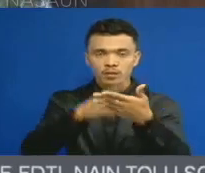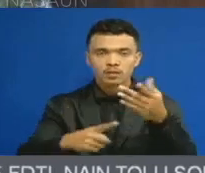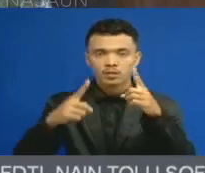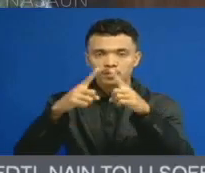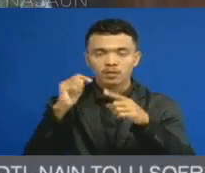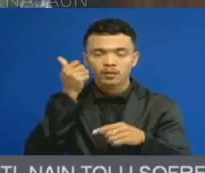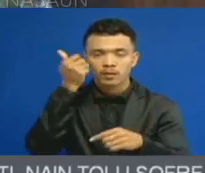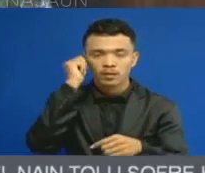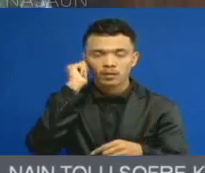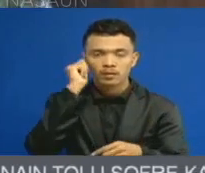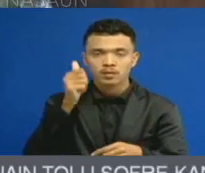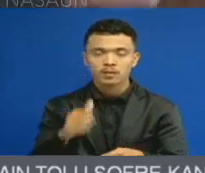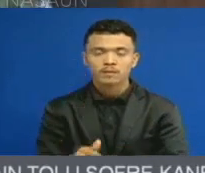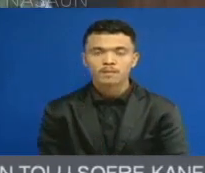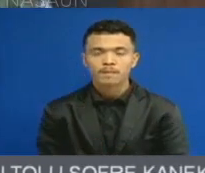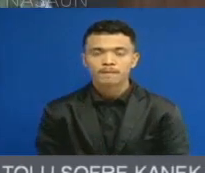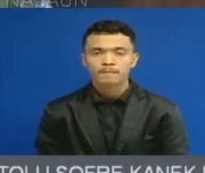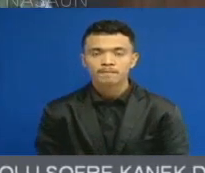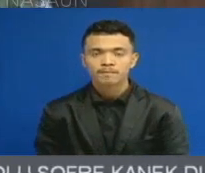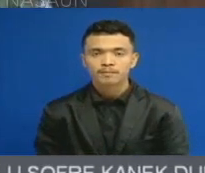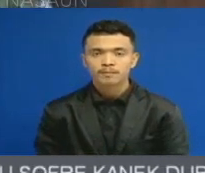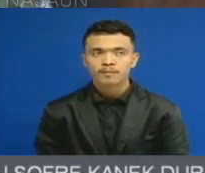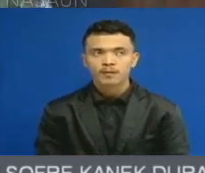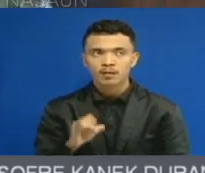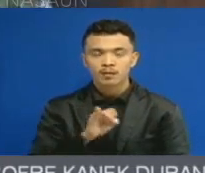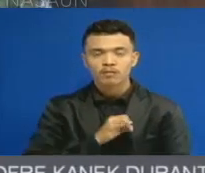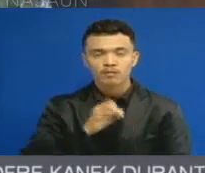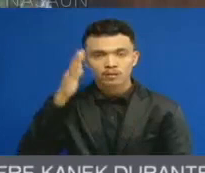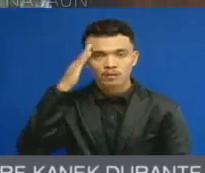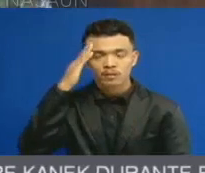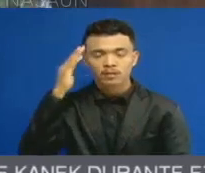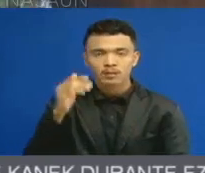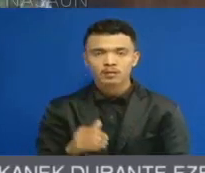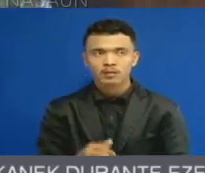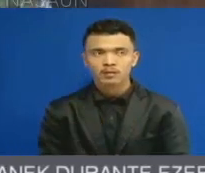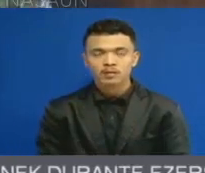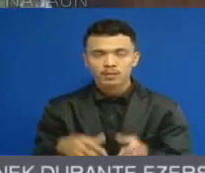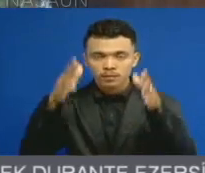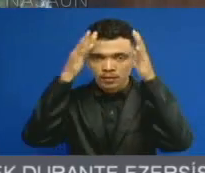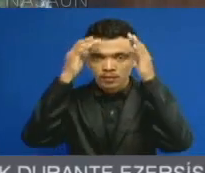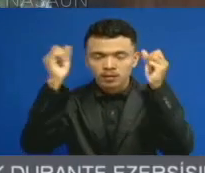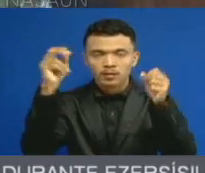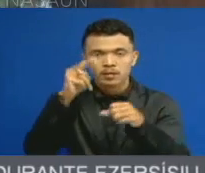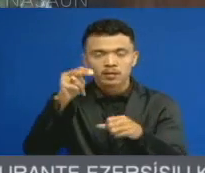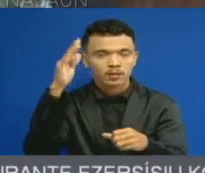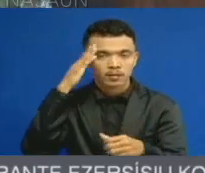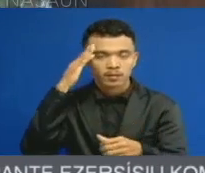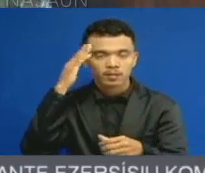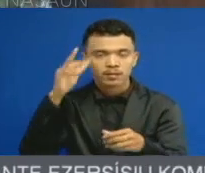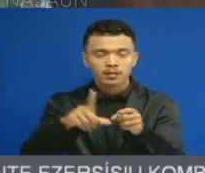sur Bob foi uma que eu conheci presidente conheci que lhe ordena ne duni